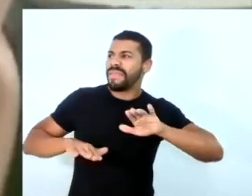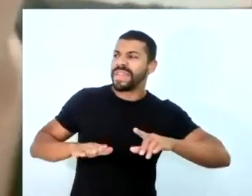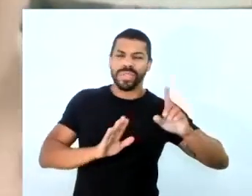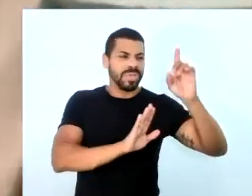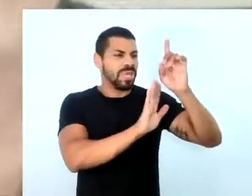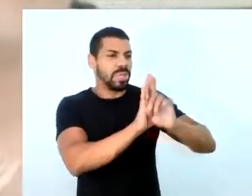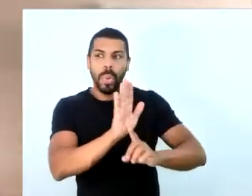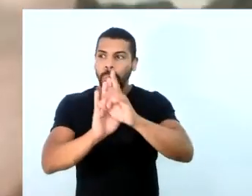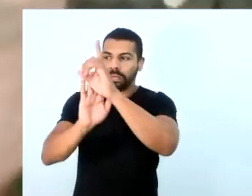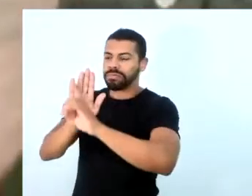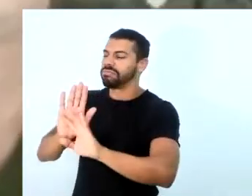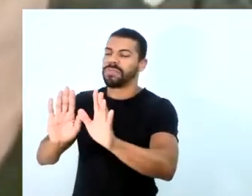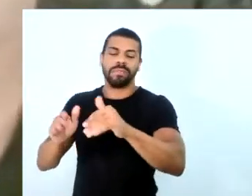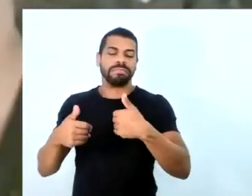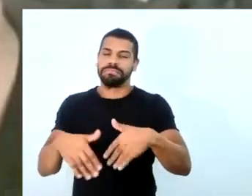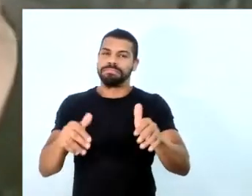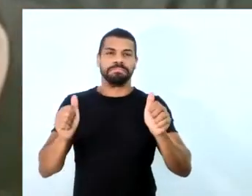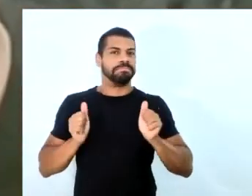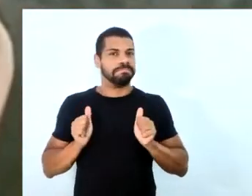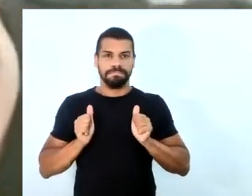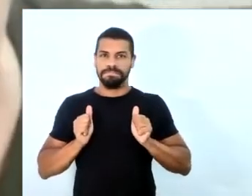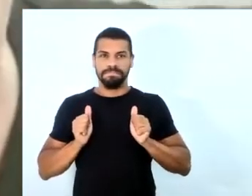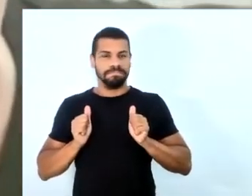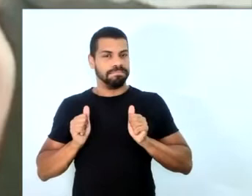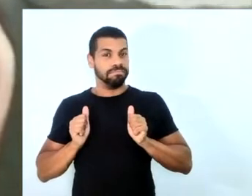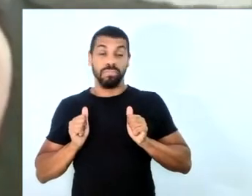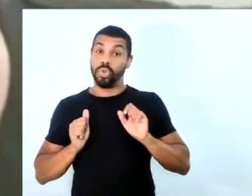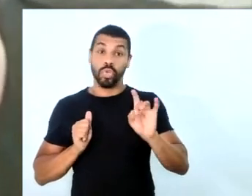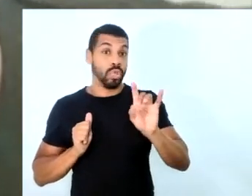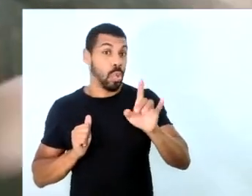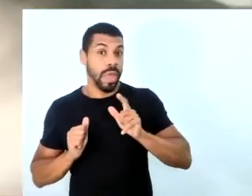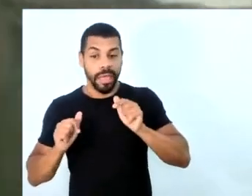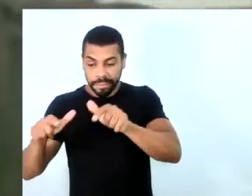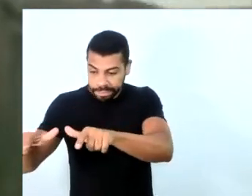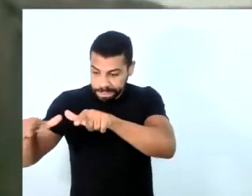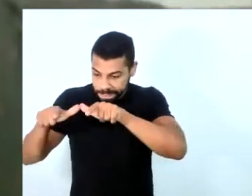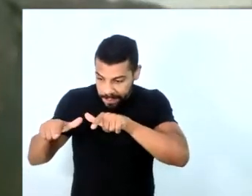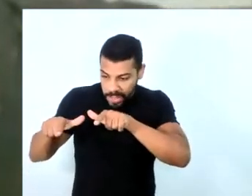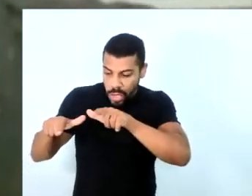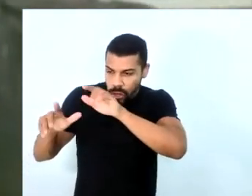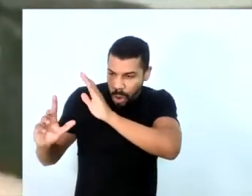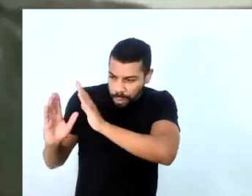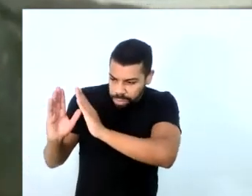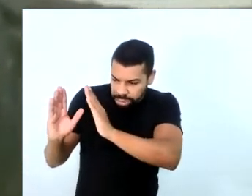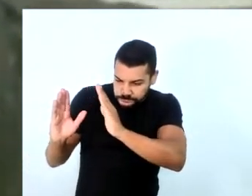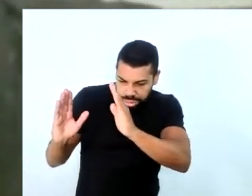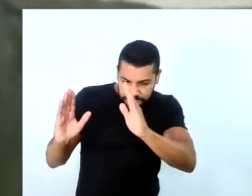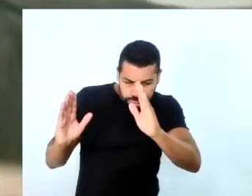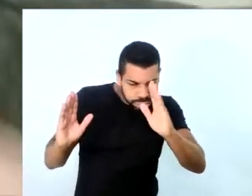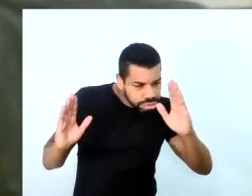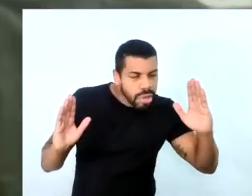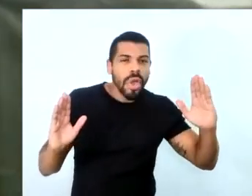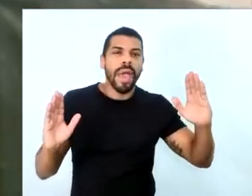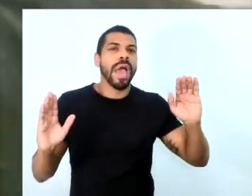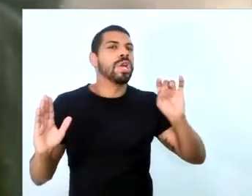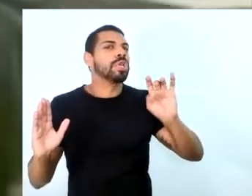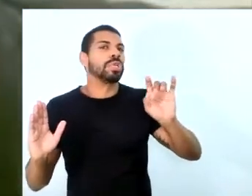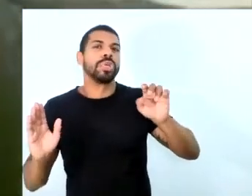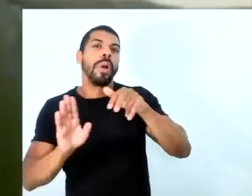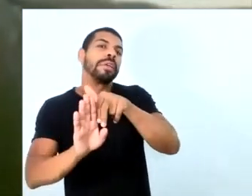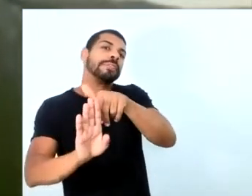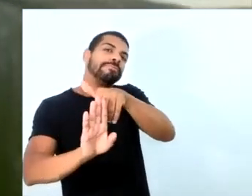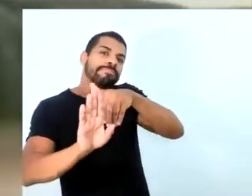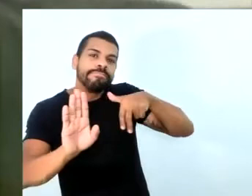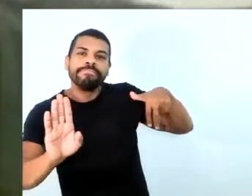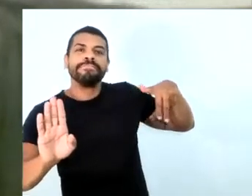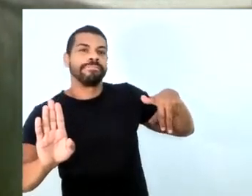brigou. Ela prefere aquele material fala por si. Então, que participar do set, de uma certa forma, tira esse